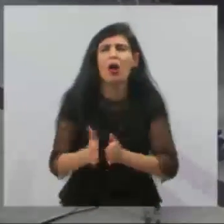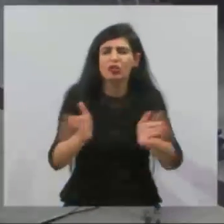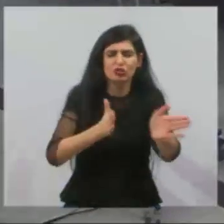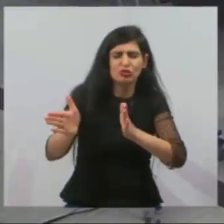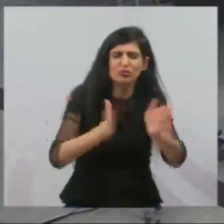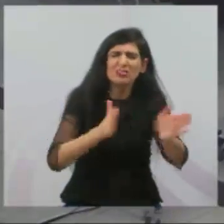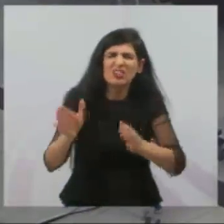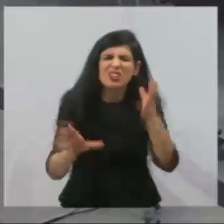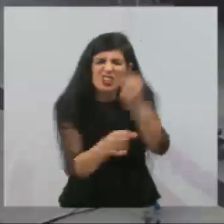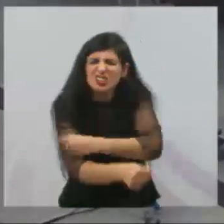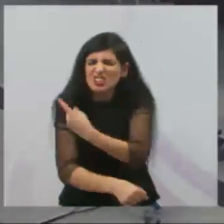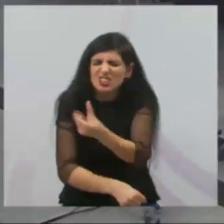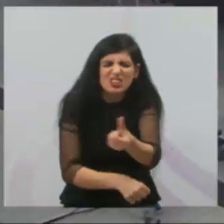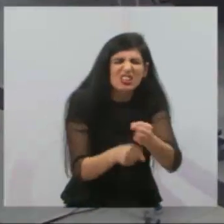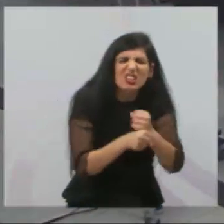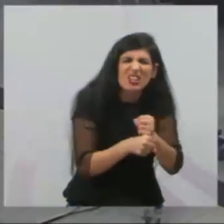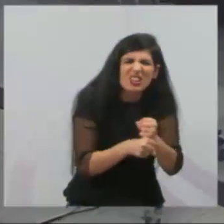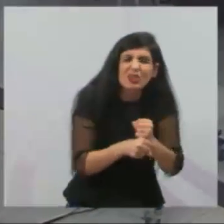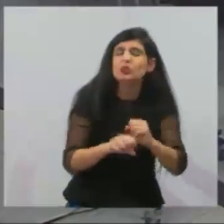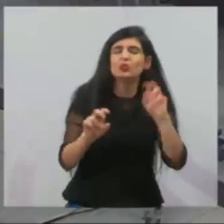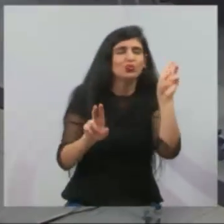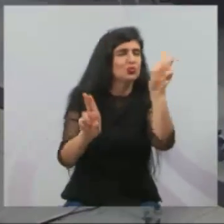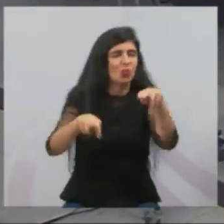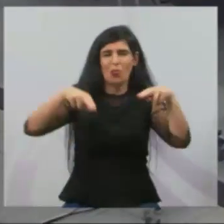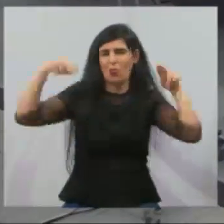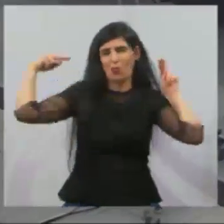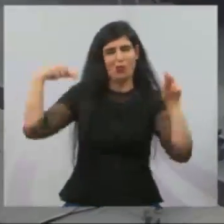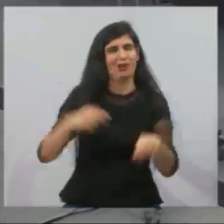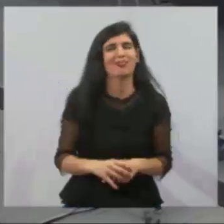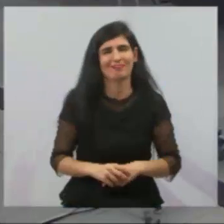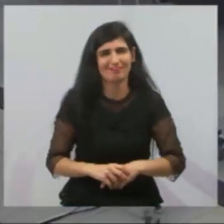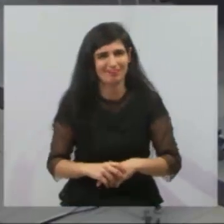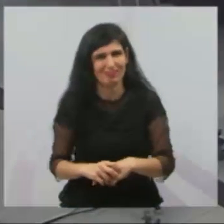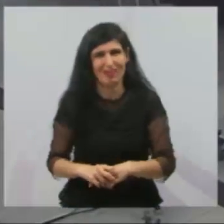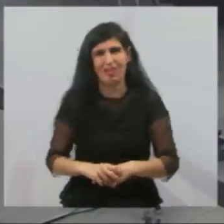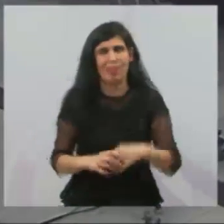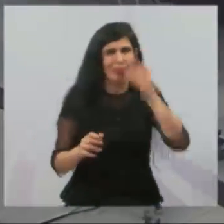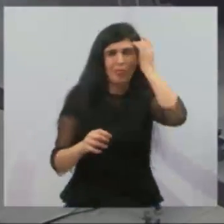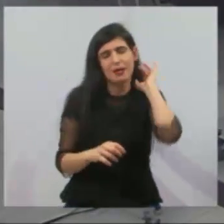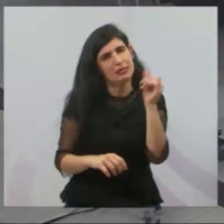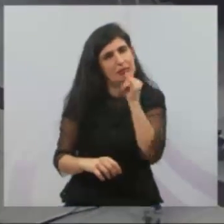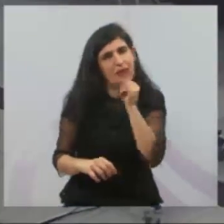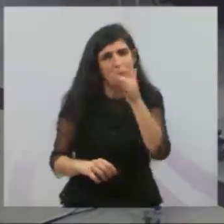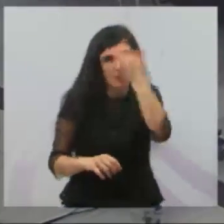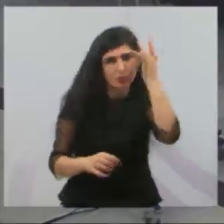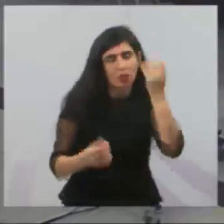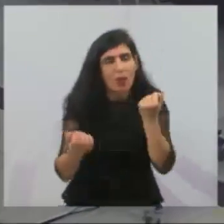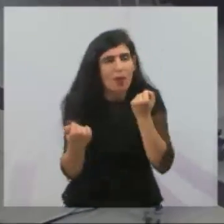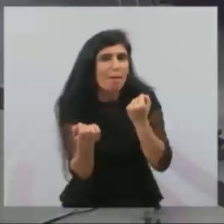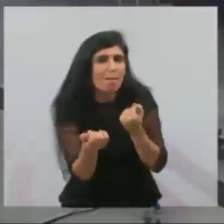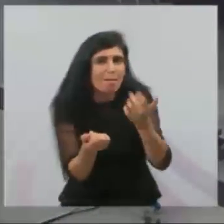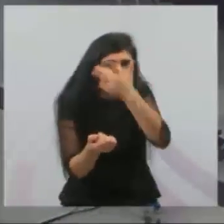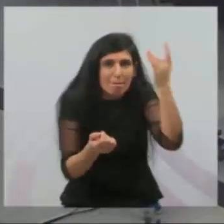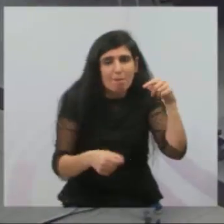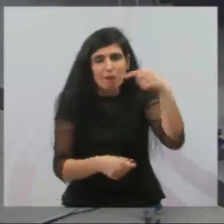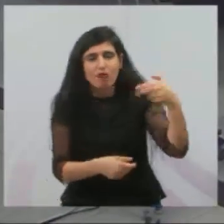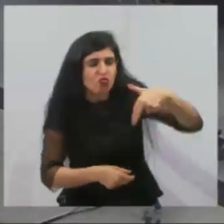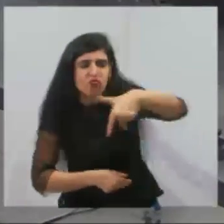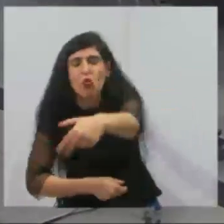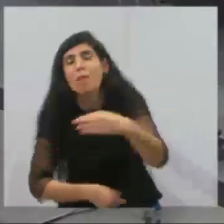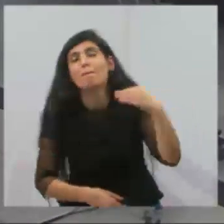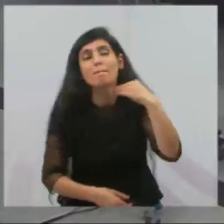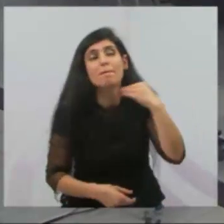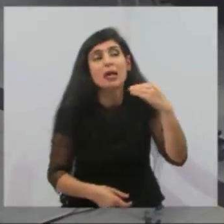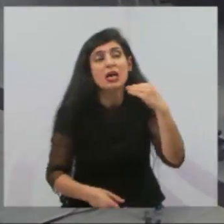de pagamento. Nunca houve um dia que o servidor se dirigiu à boca do caixa e voltou de mãos vazias para